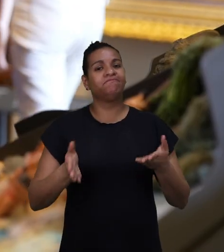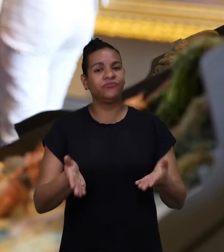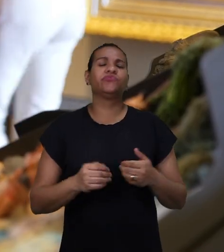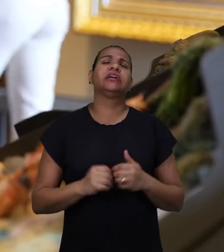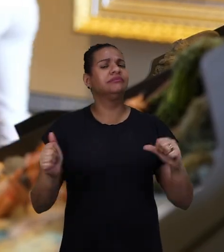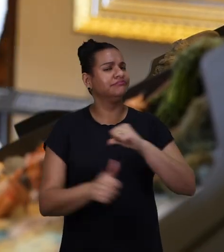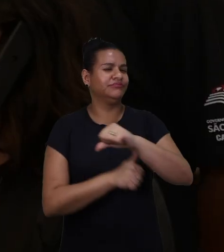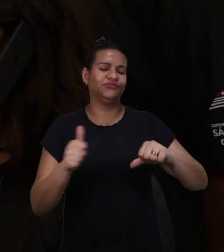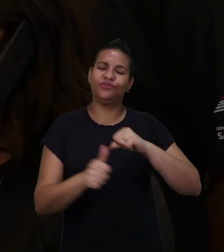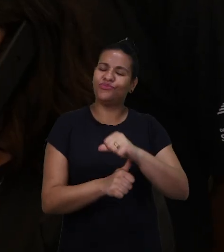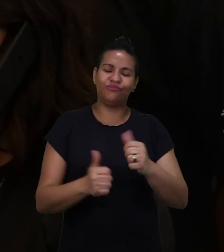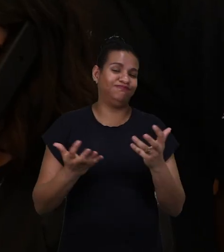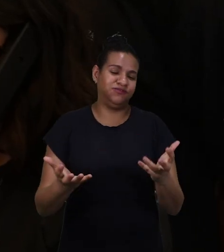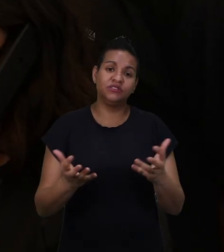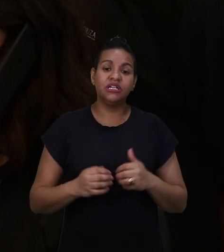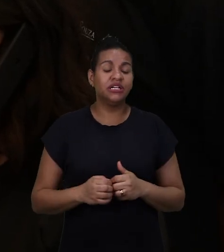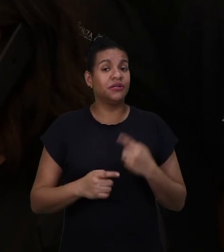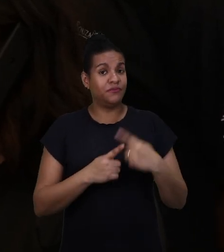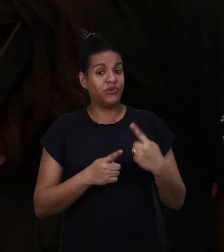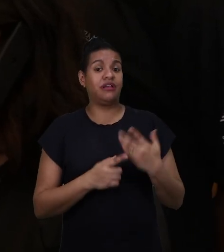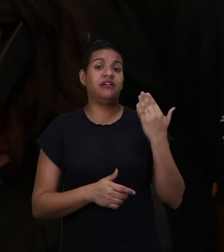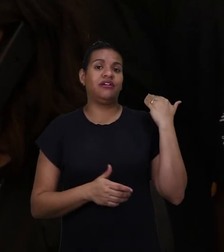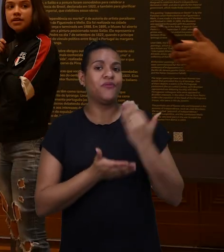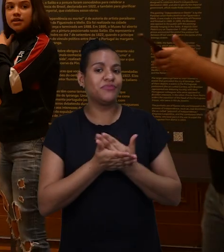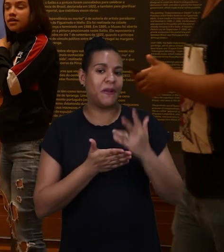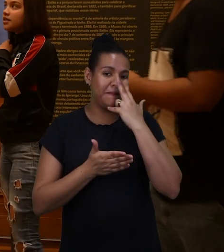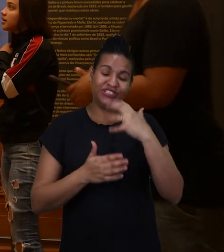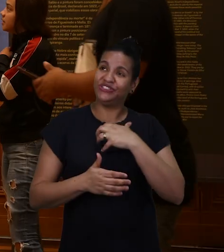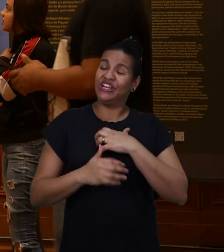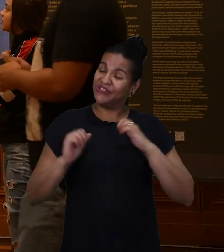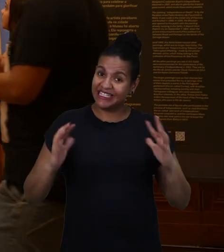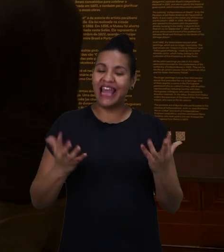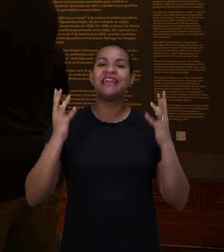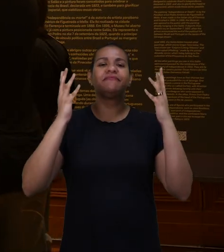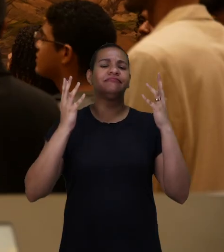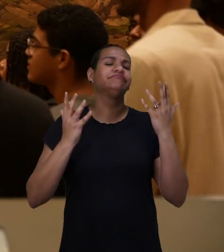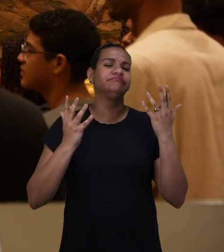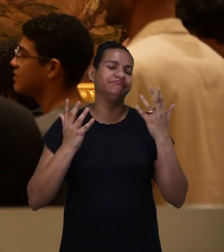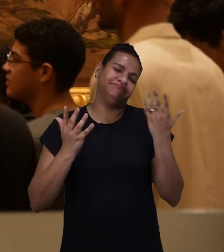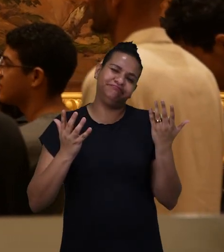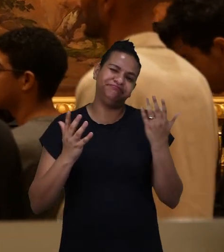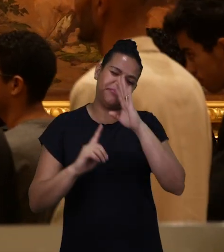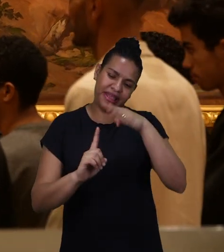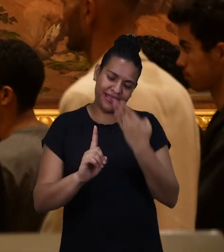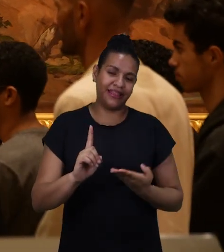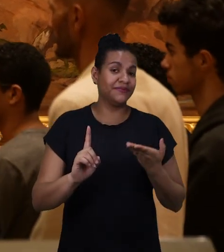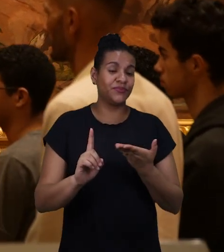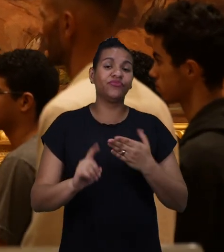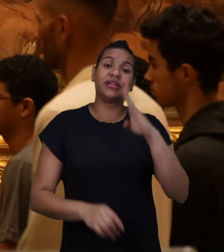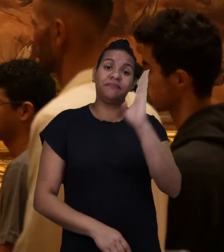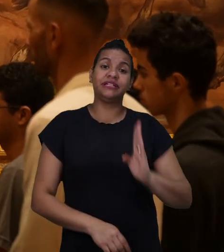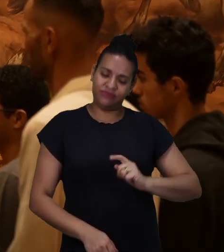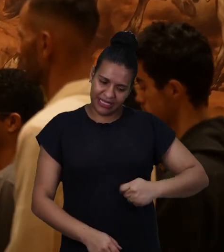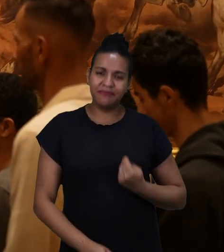transformou intensamente. Ela nasceu com um caráter muito celebrativo e de homenagear a independência do Brasil,